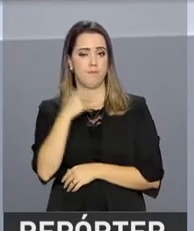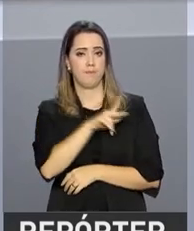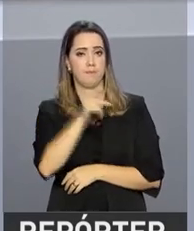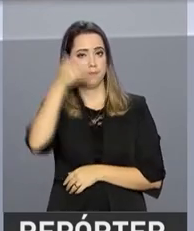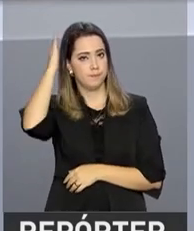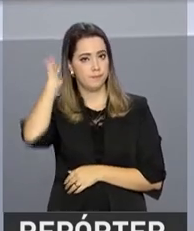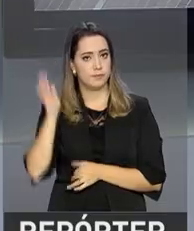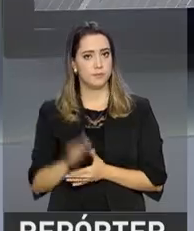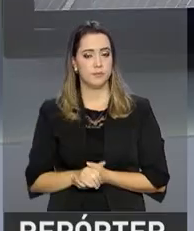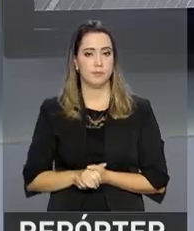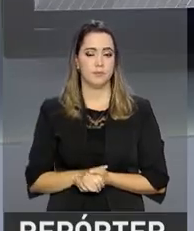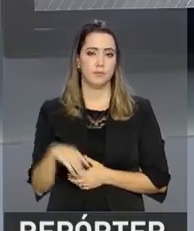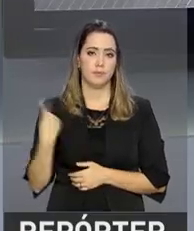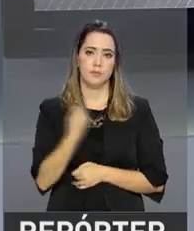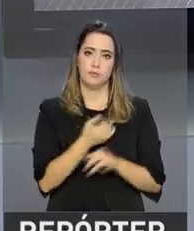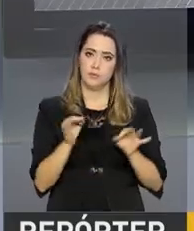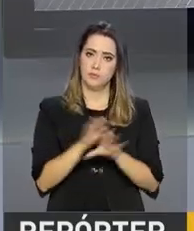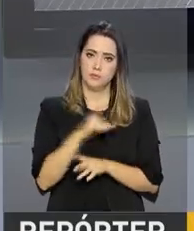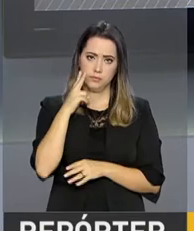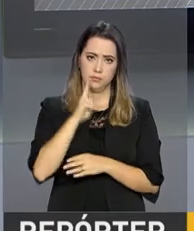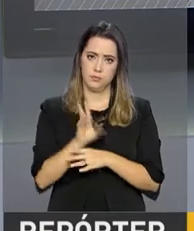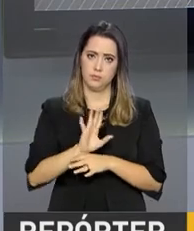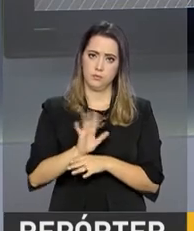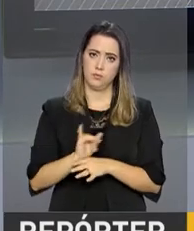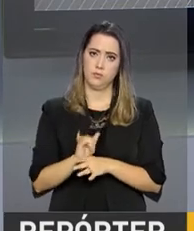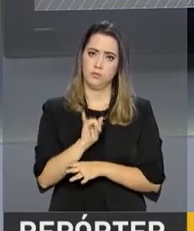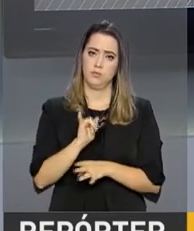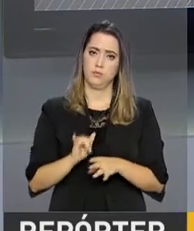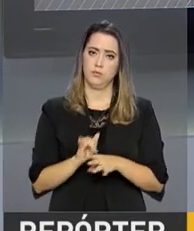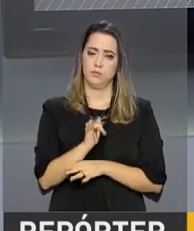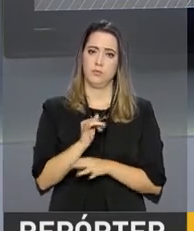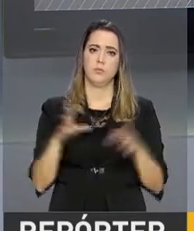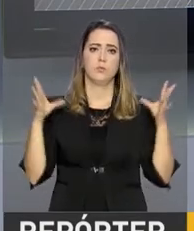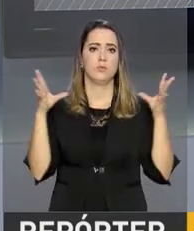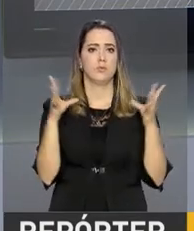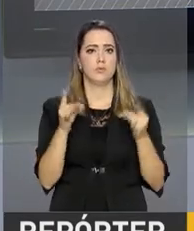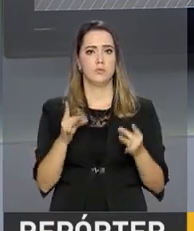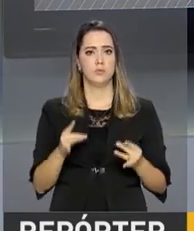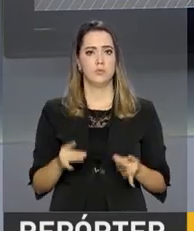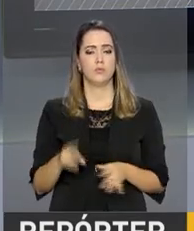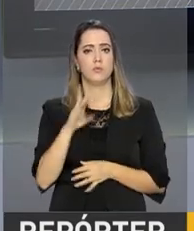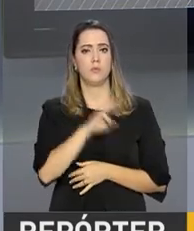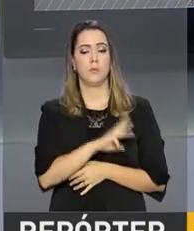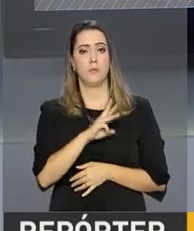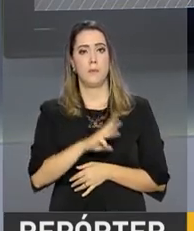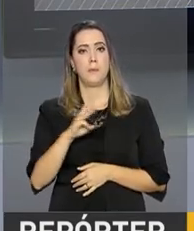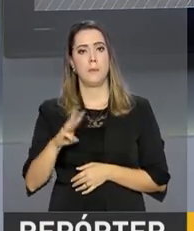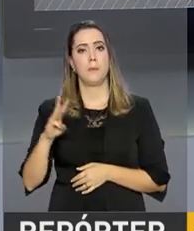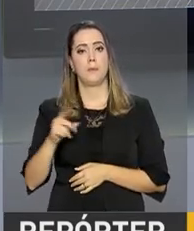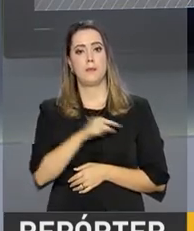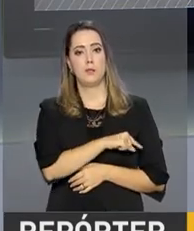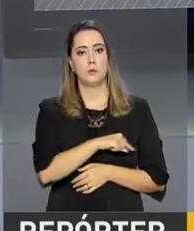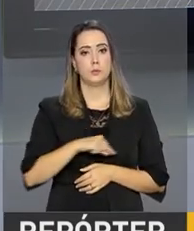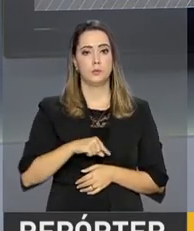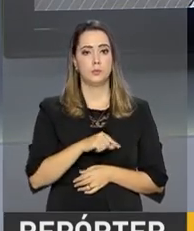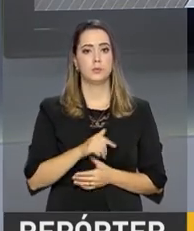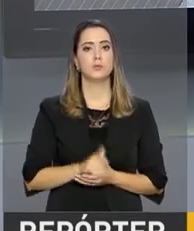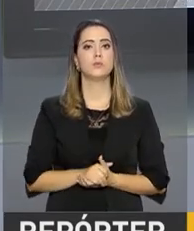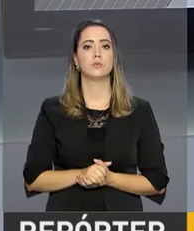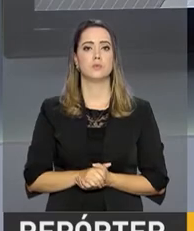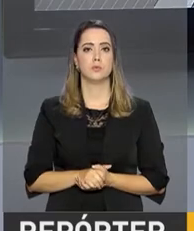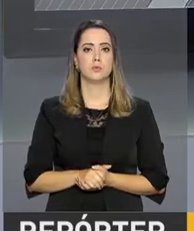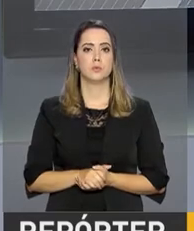temer nós ficamos por aqui você pode rever as reportagens no youtube e toda a nossa programação também está na página da